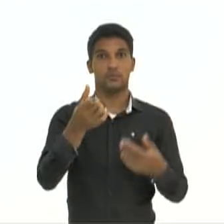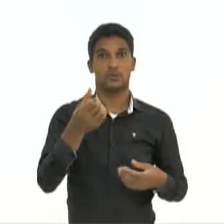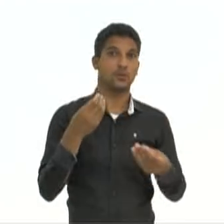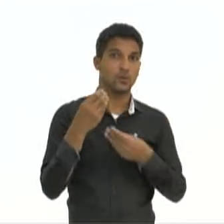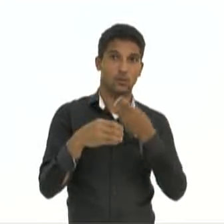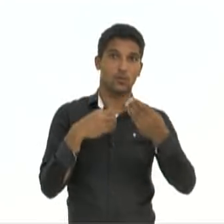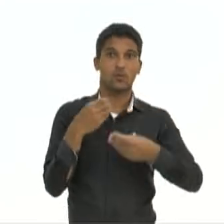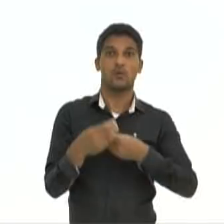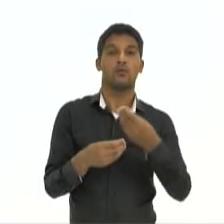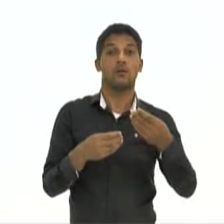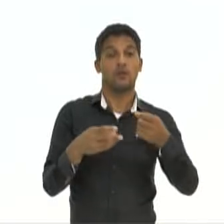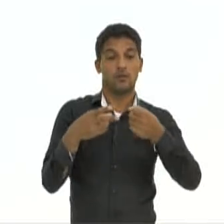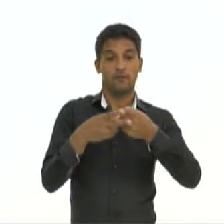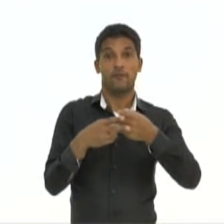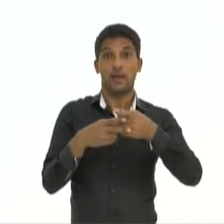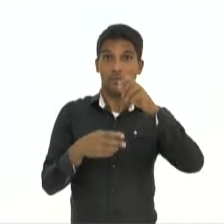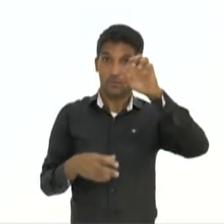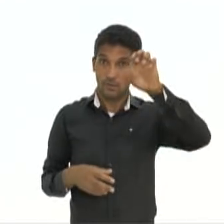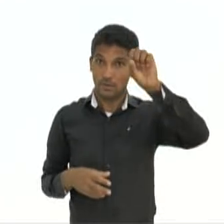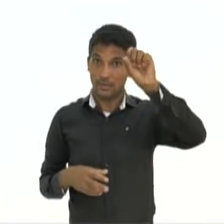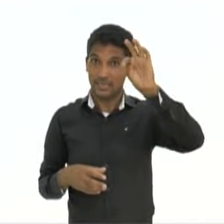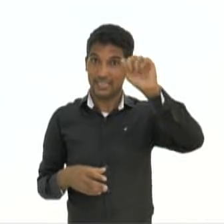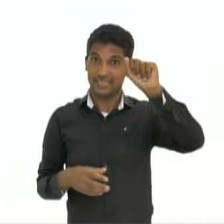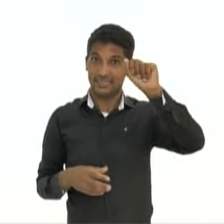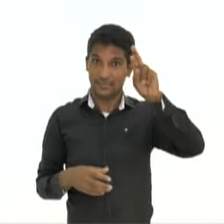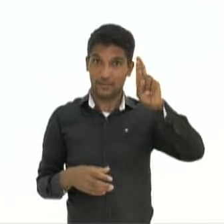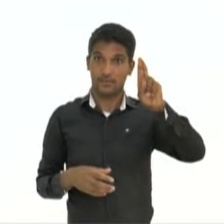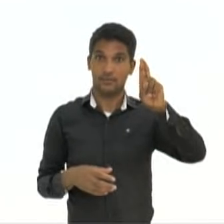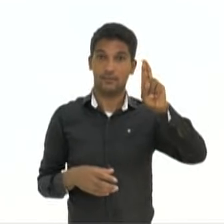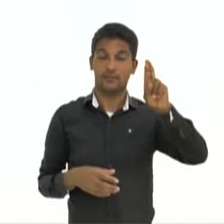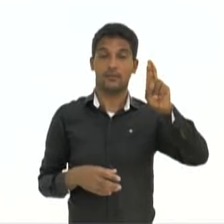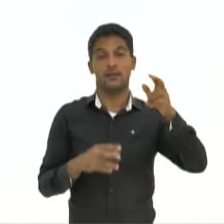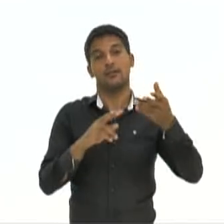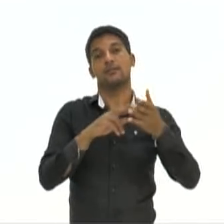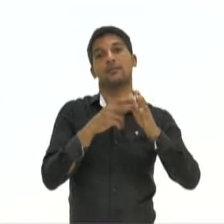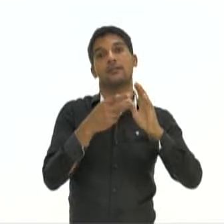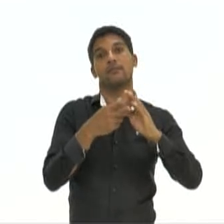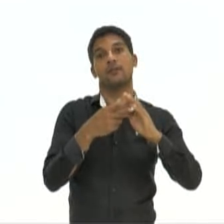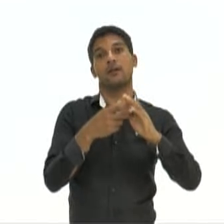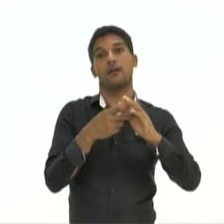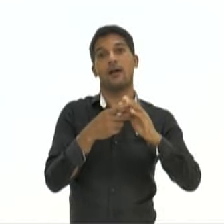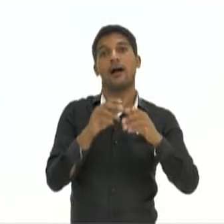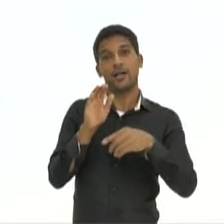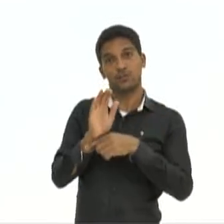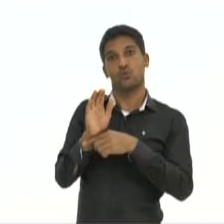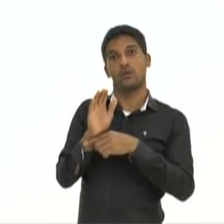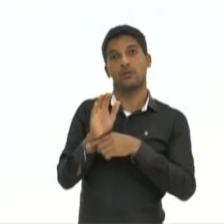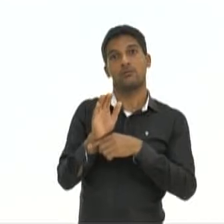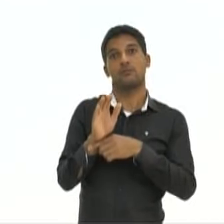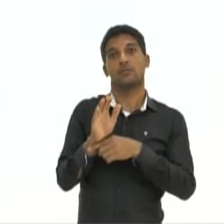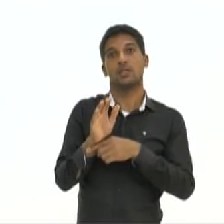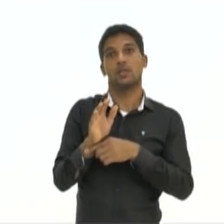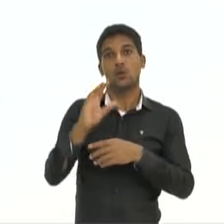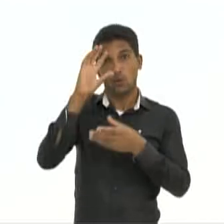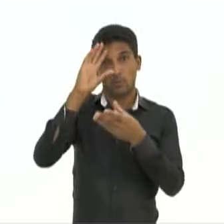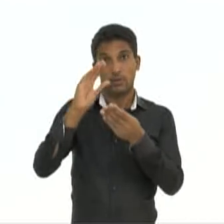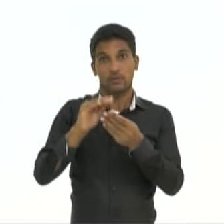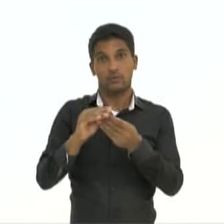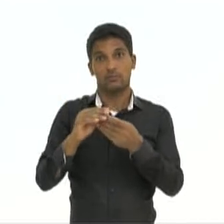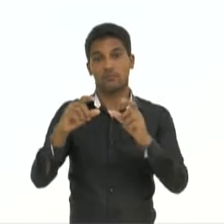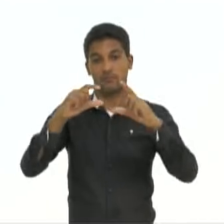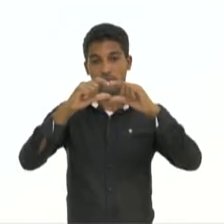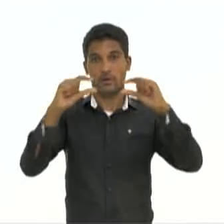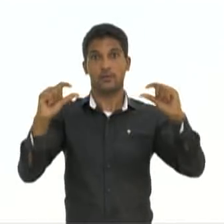ele pode ser considerado auxiliar do verbo principal. Está buscando, né? Então, a gente tem ali que está